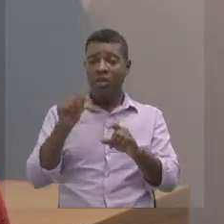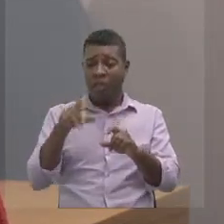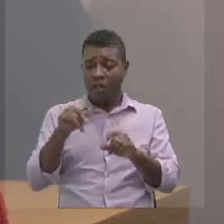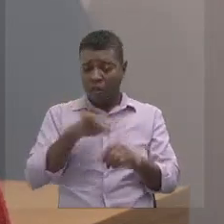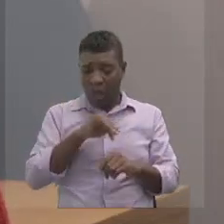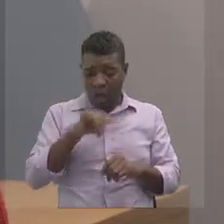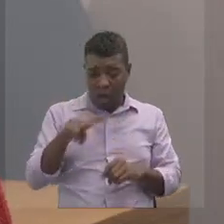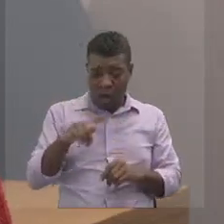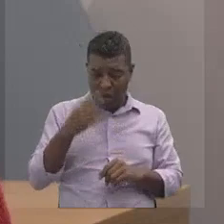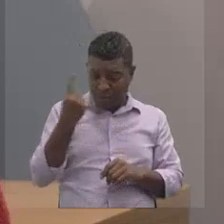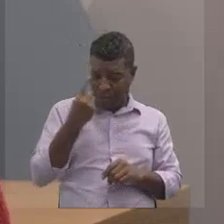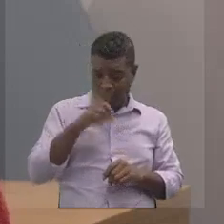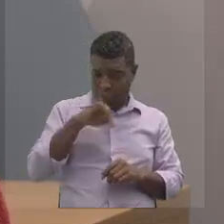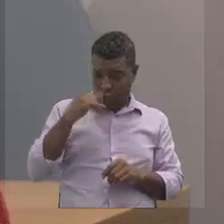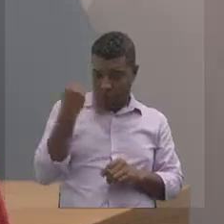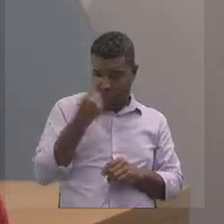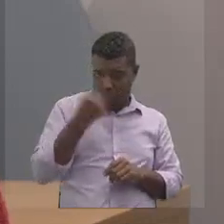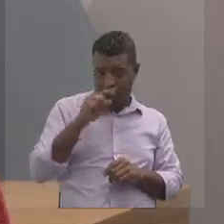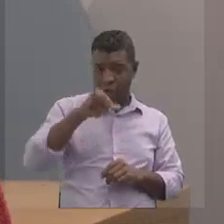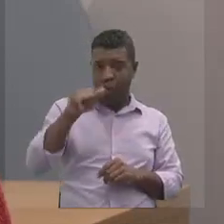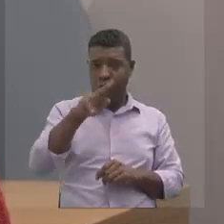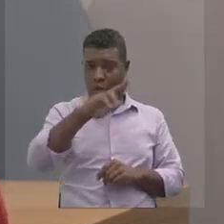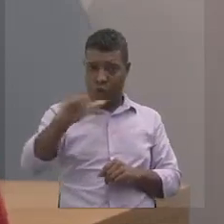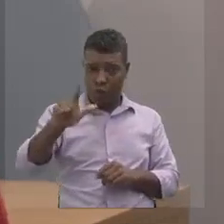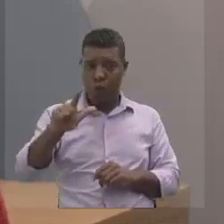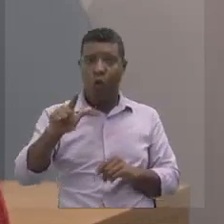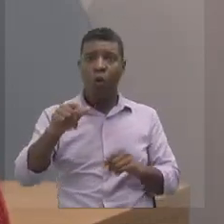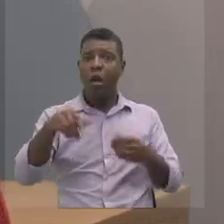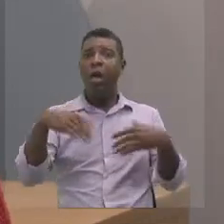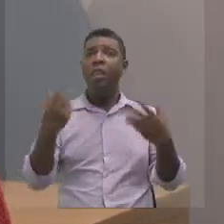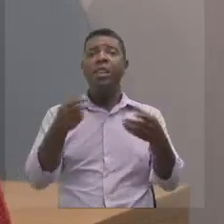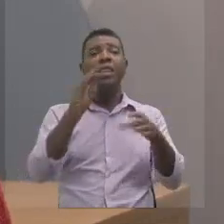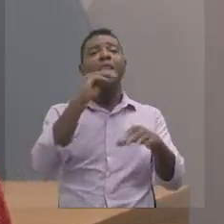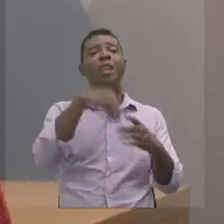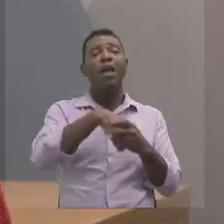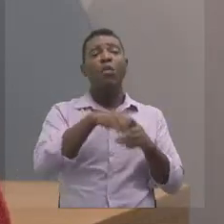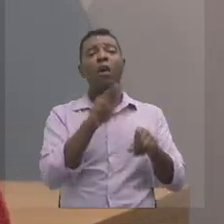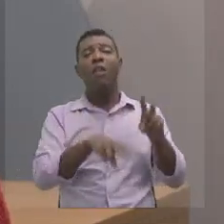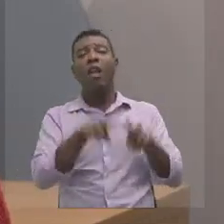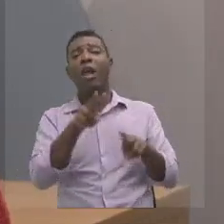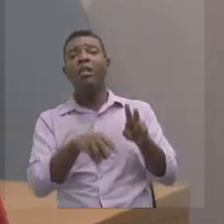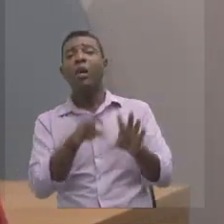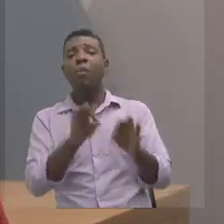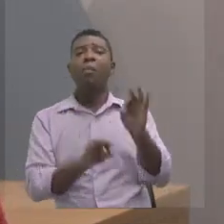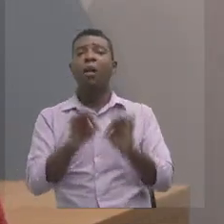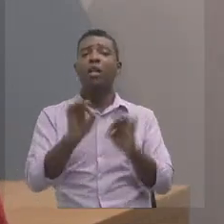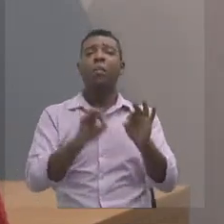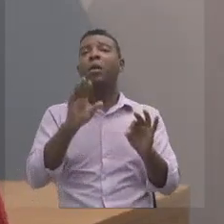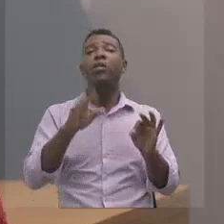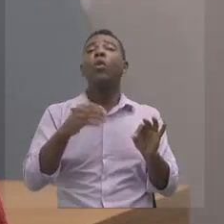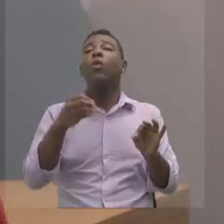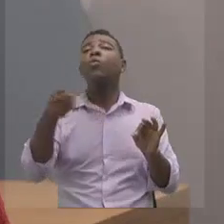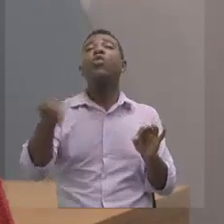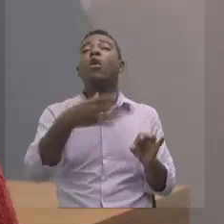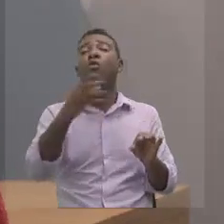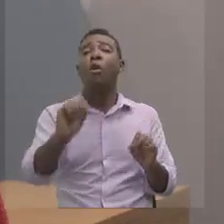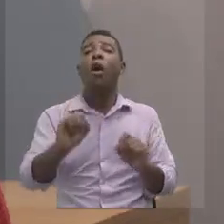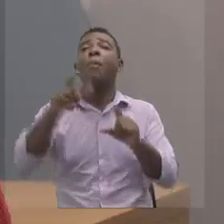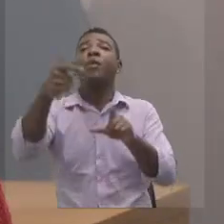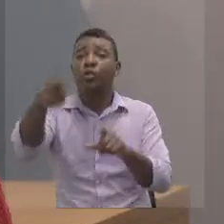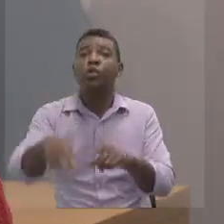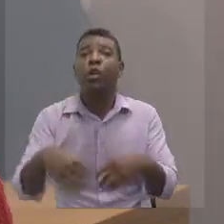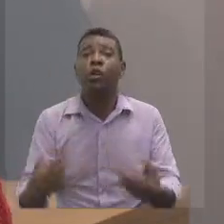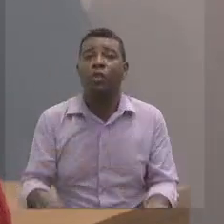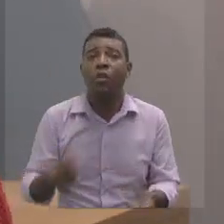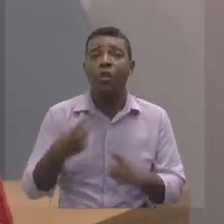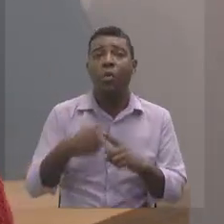na avaliação de vocês no planejamento Qual será o novo aumento de tarifas de modo que nós do Poder